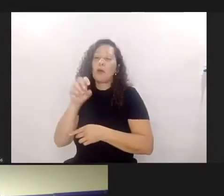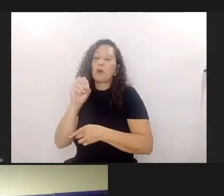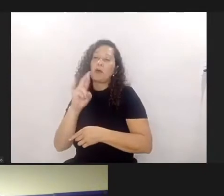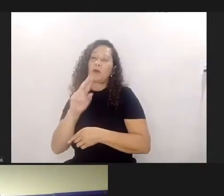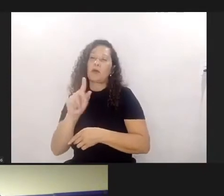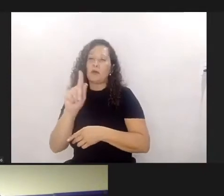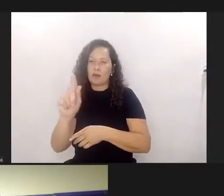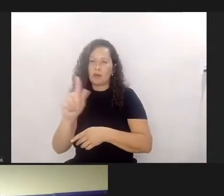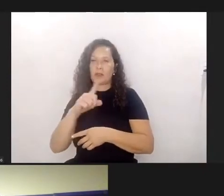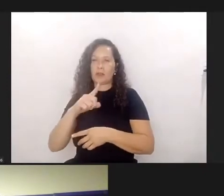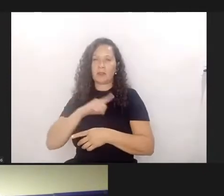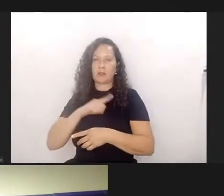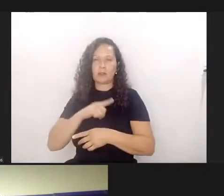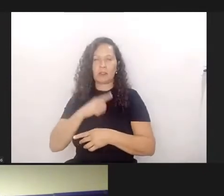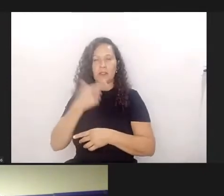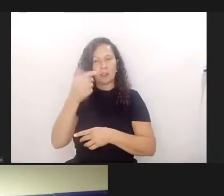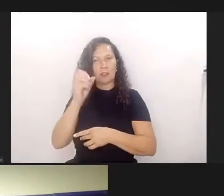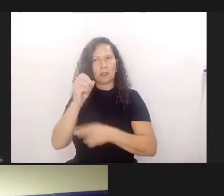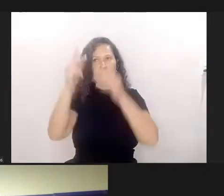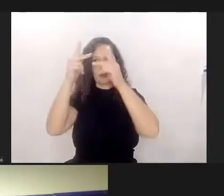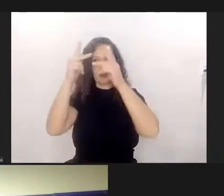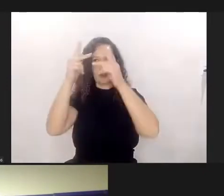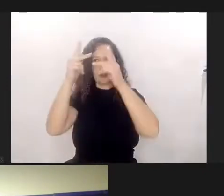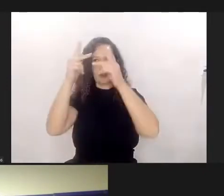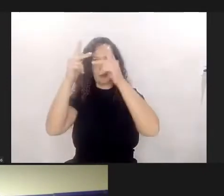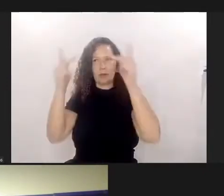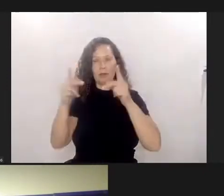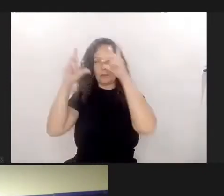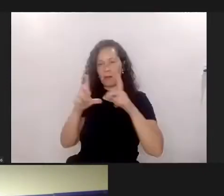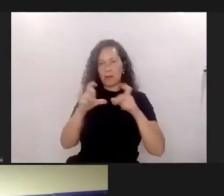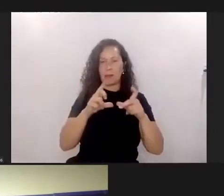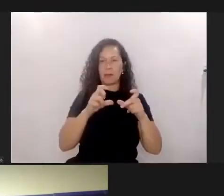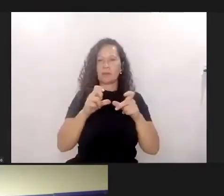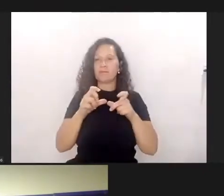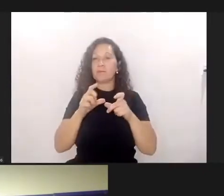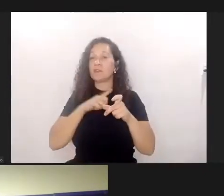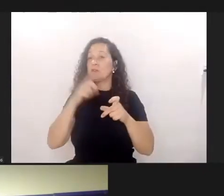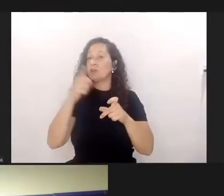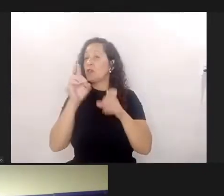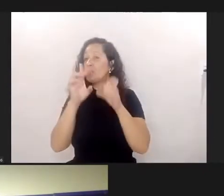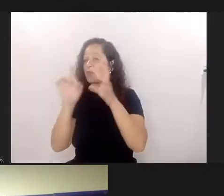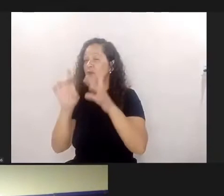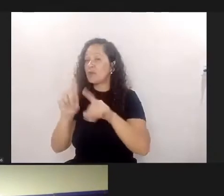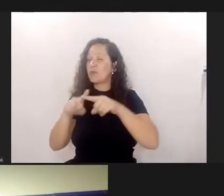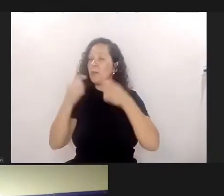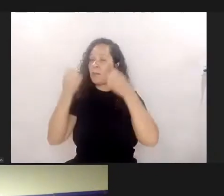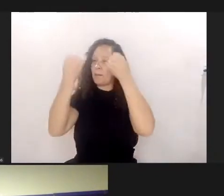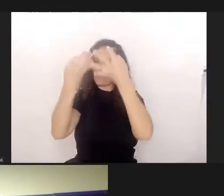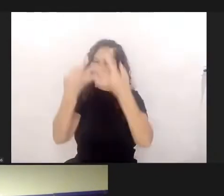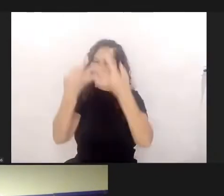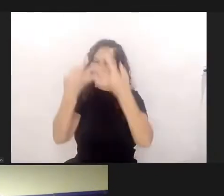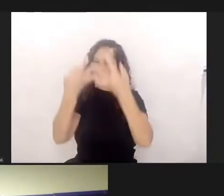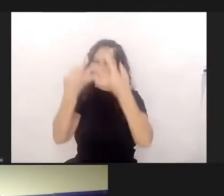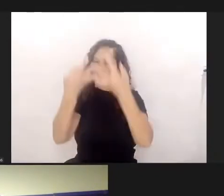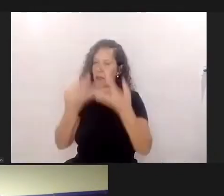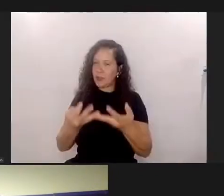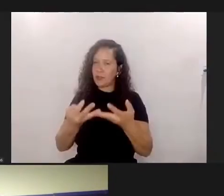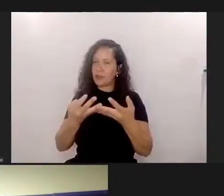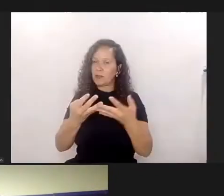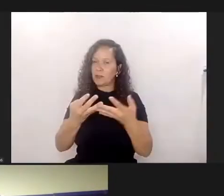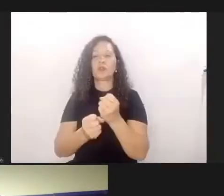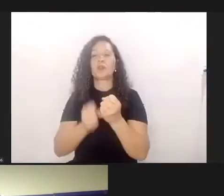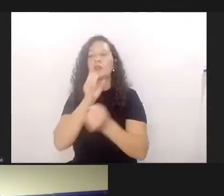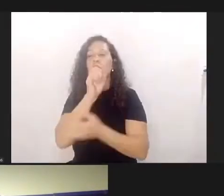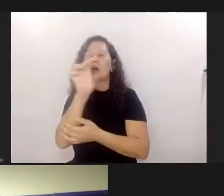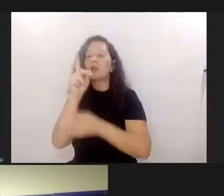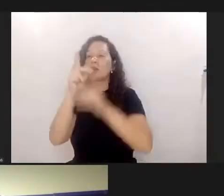mapas, onde está sendo vendido, mas também tem a explicação, uma explicação sucinta sobre o que cada um deles é. Se alguém